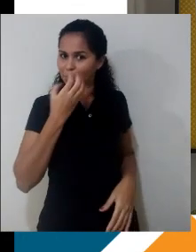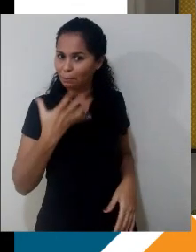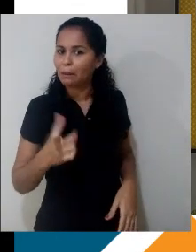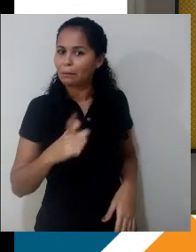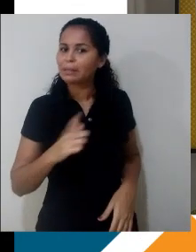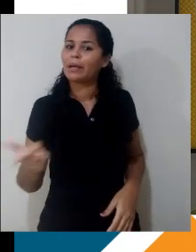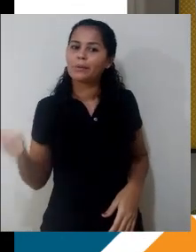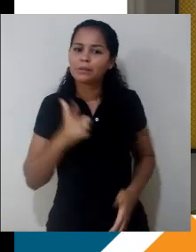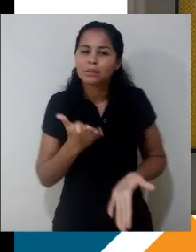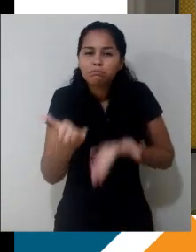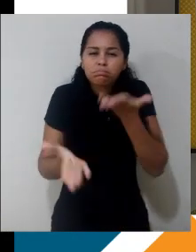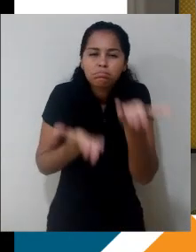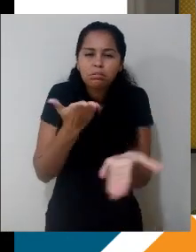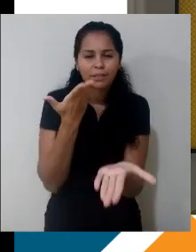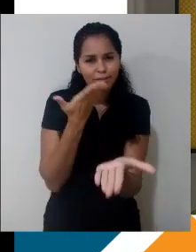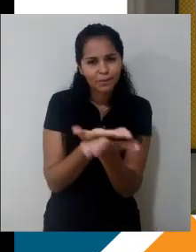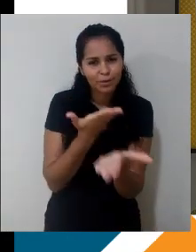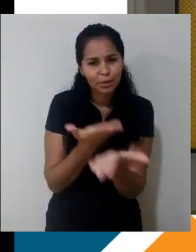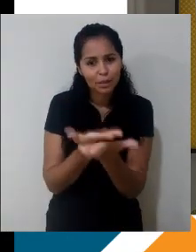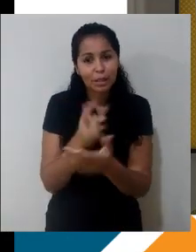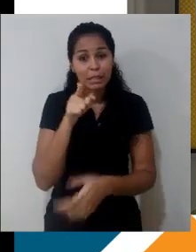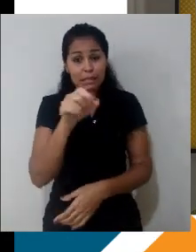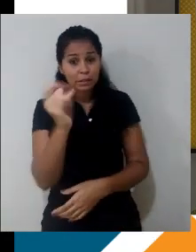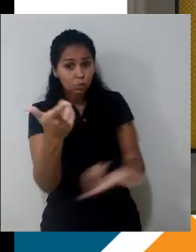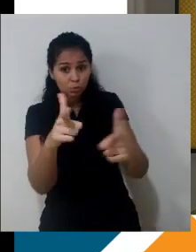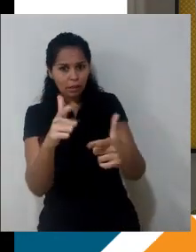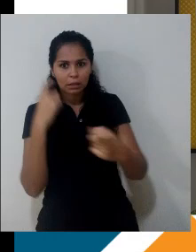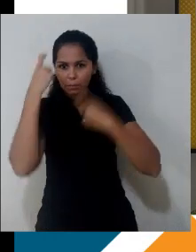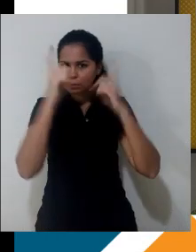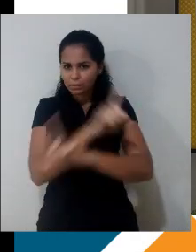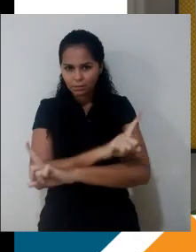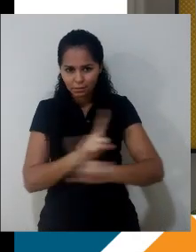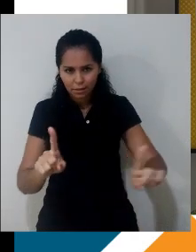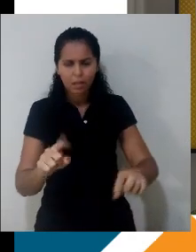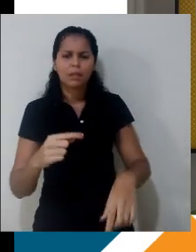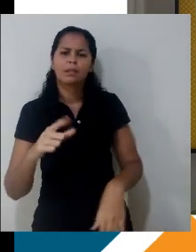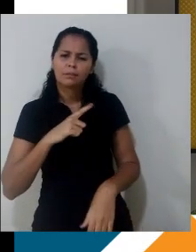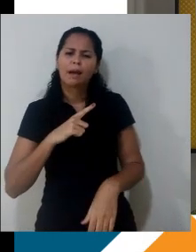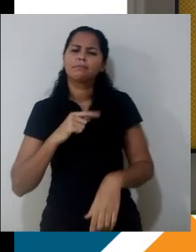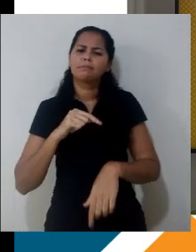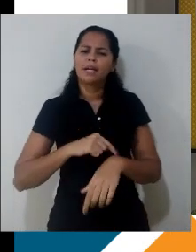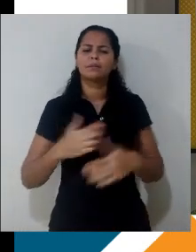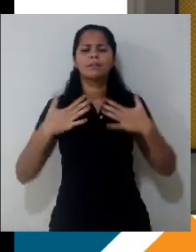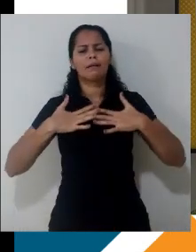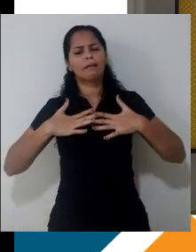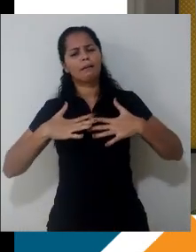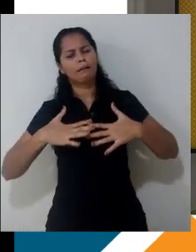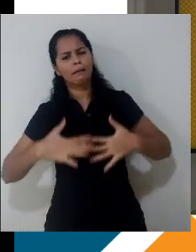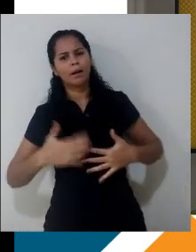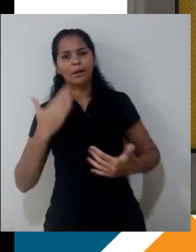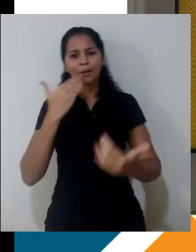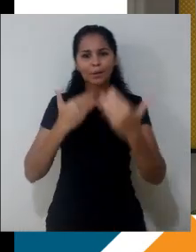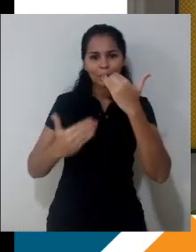de se dedicar ao estudo, talvez não seja o seu caso, não se preocupe, mas, por exemplo, tem os momentos de descanso, né, momentos de refeição,